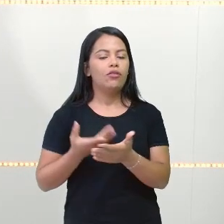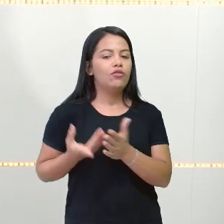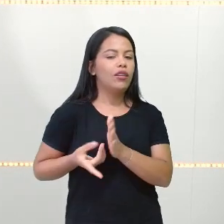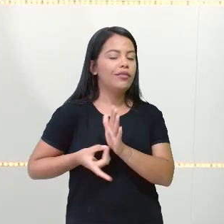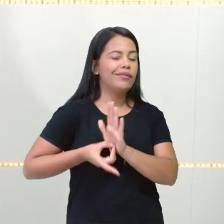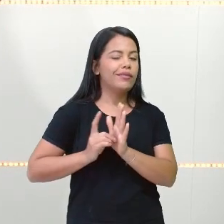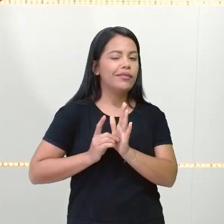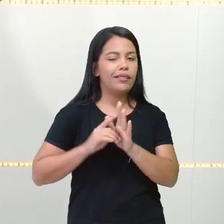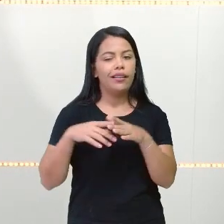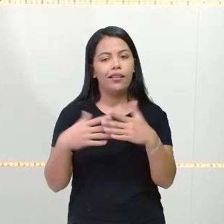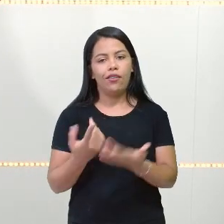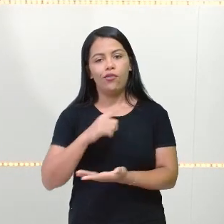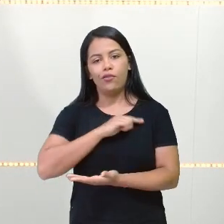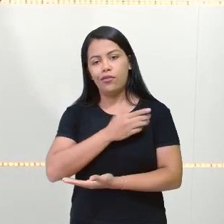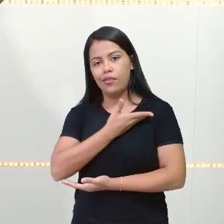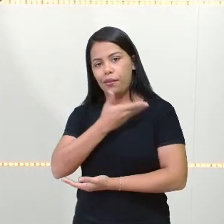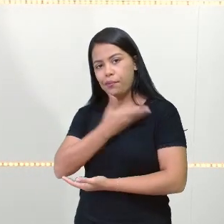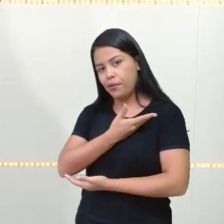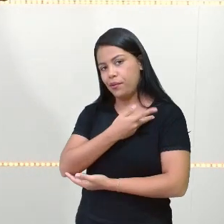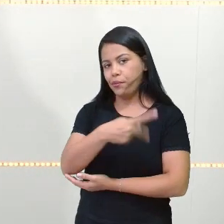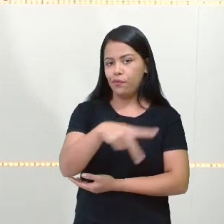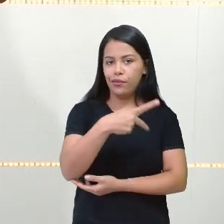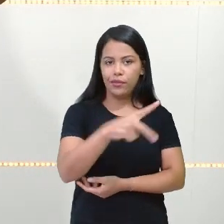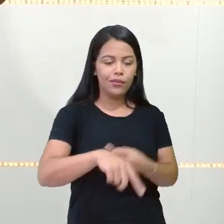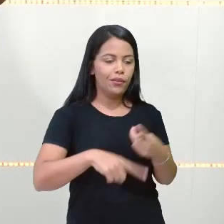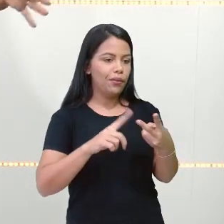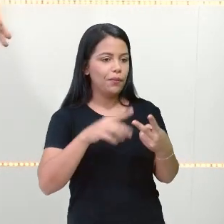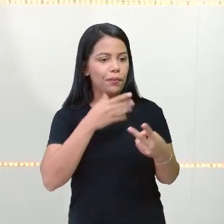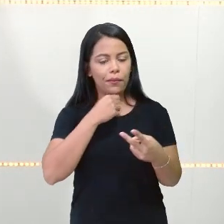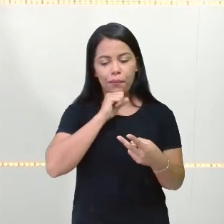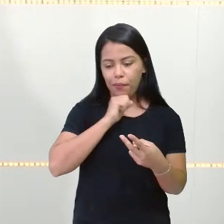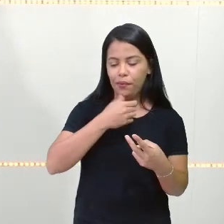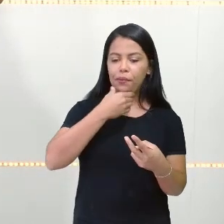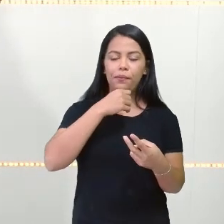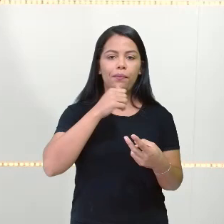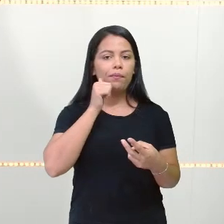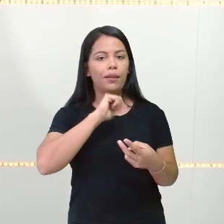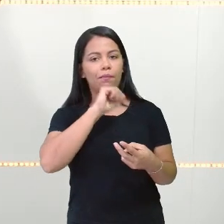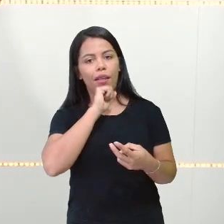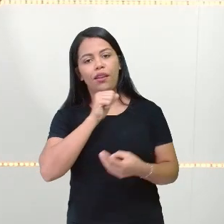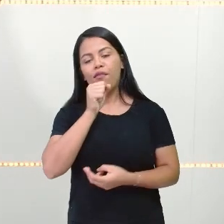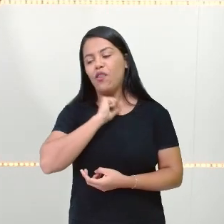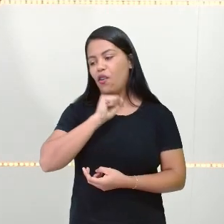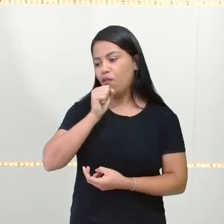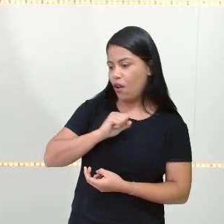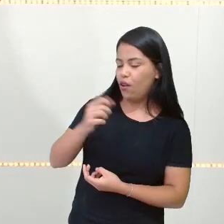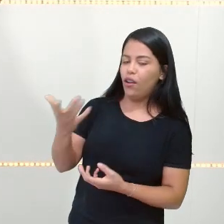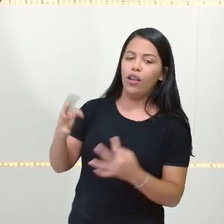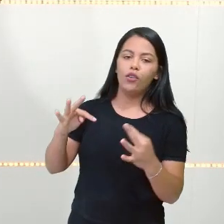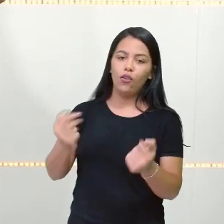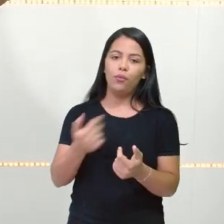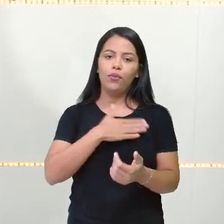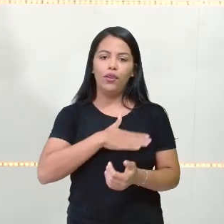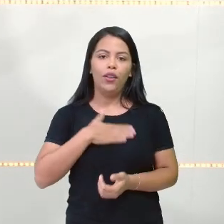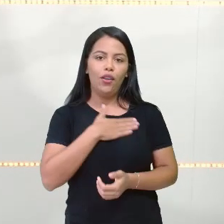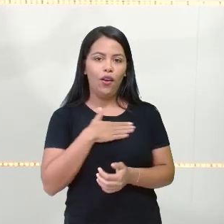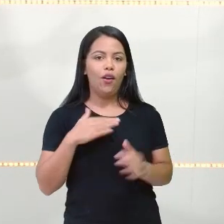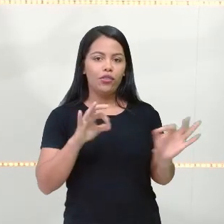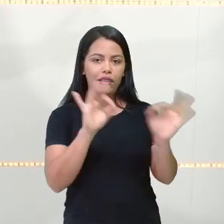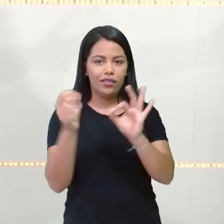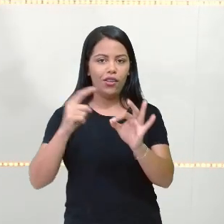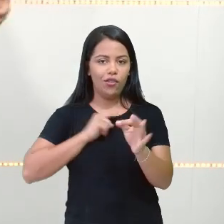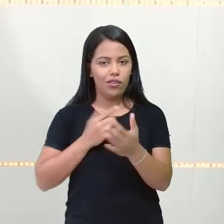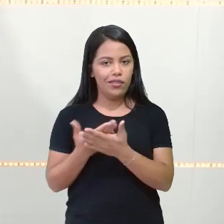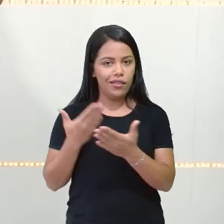colegas professores, papais, mamães, vovôs, vovós, todo mundo que gosta aqui de assistir está sempre conectado com as nossas aulas. É uma alegria do